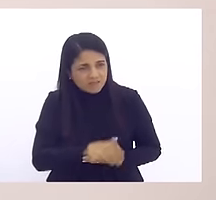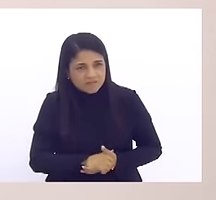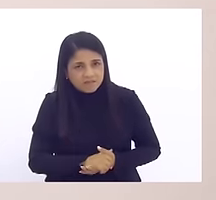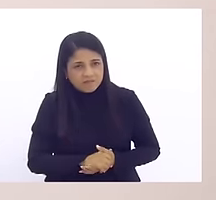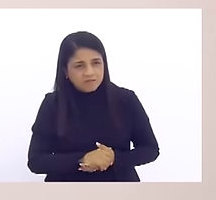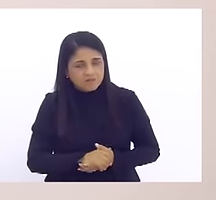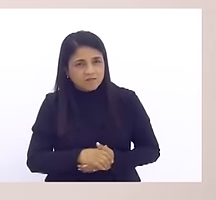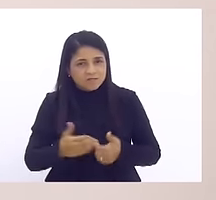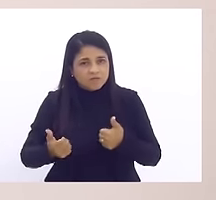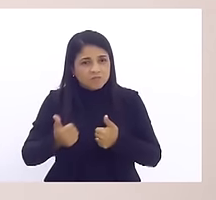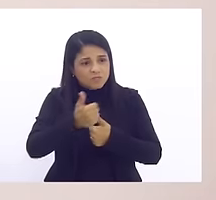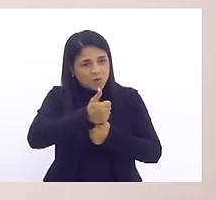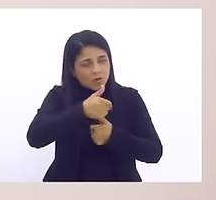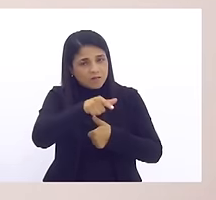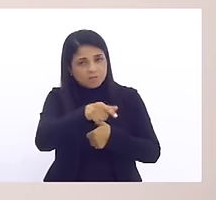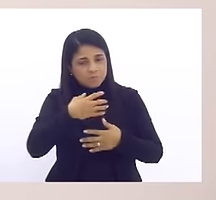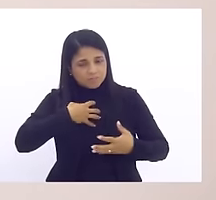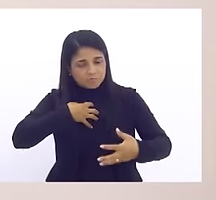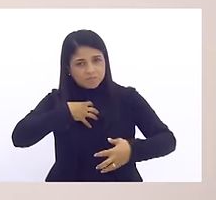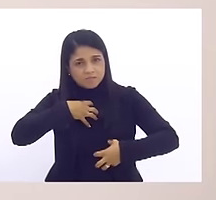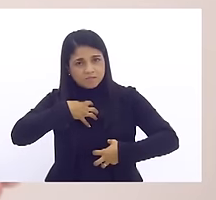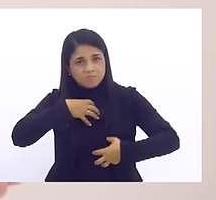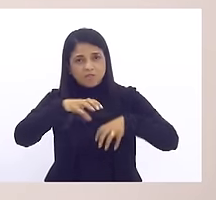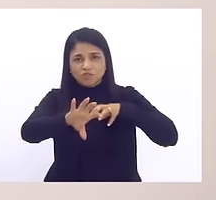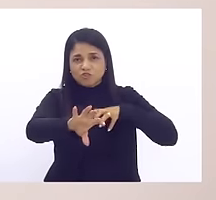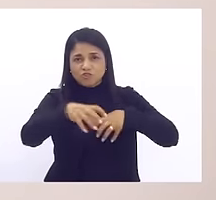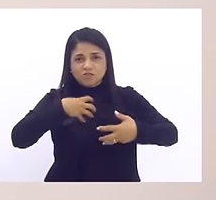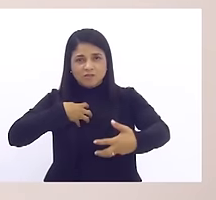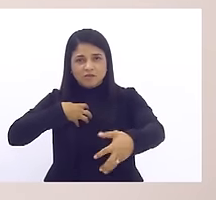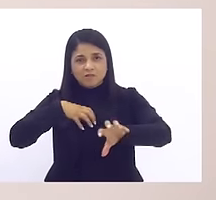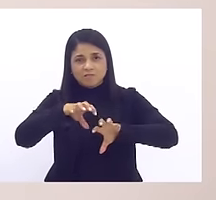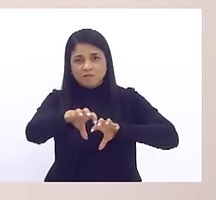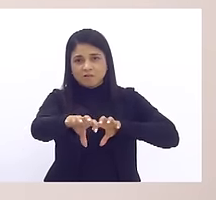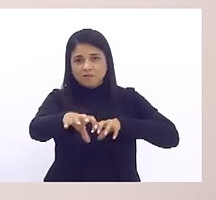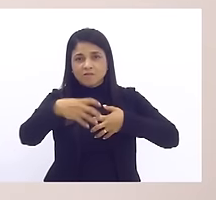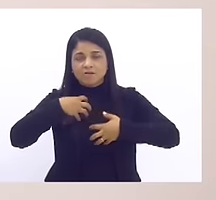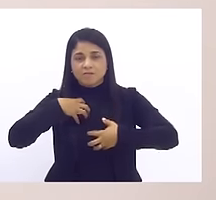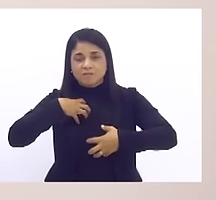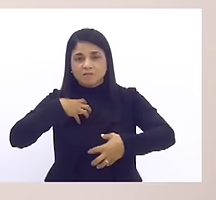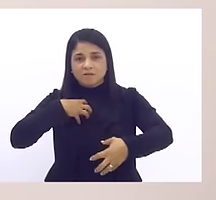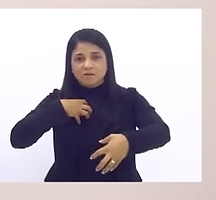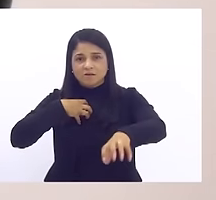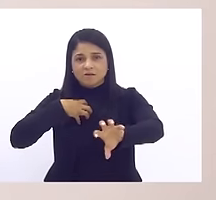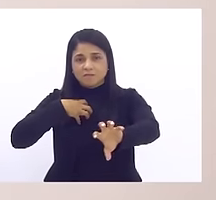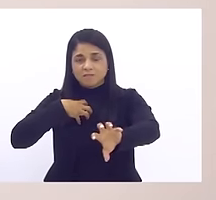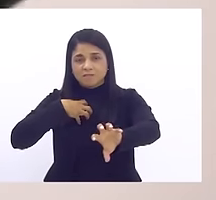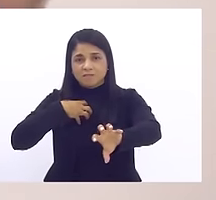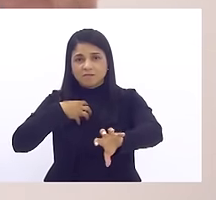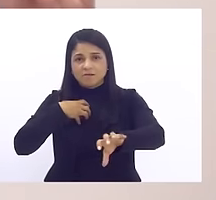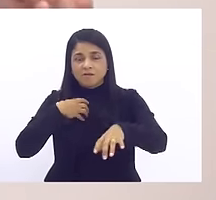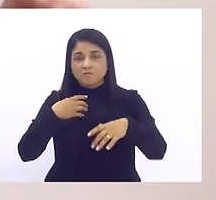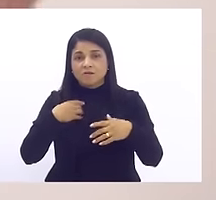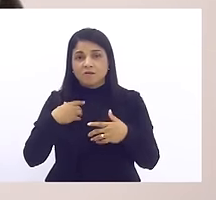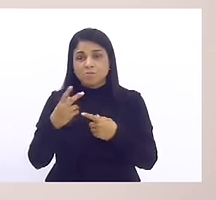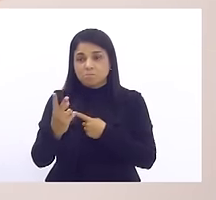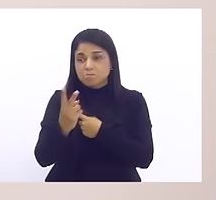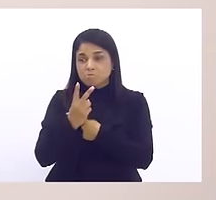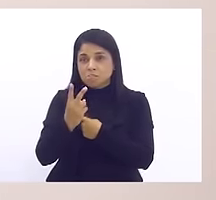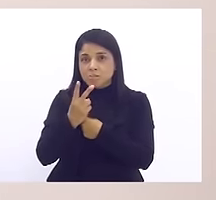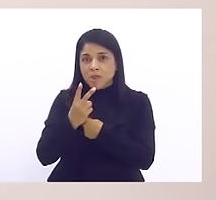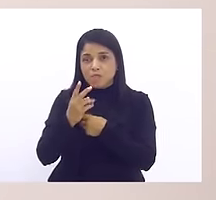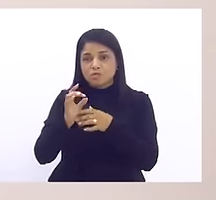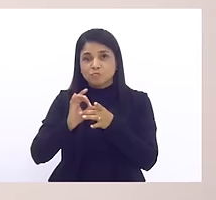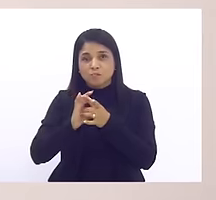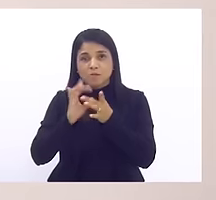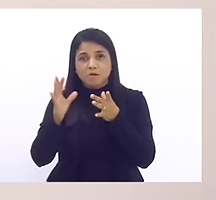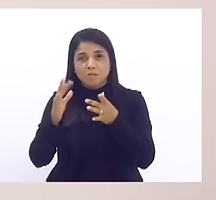tem que se colocar no lugar daquela pessoa pelo amor de Deus gente o cara desembolsou o cara pegou empréstimo para soltar para